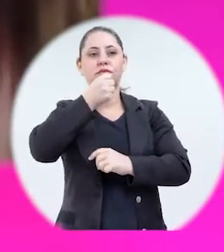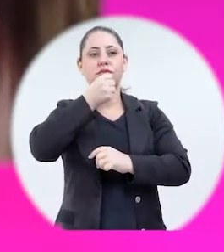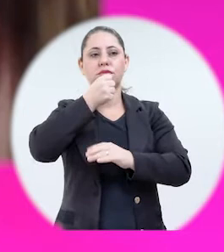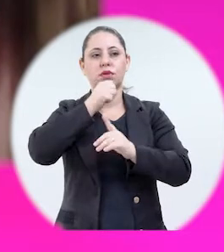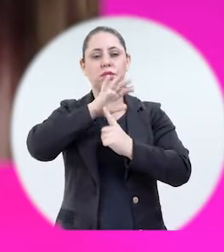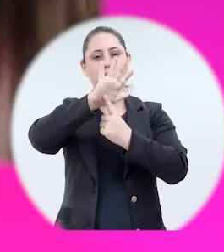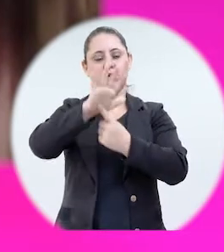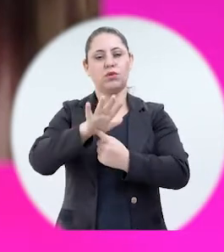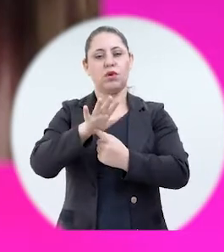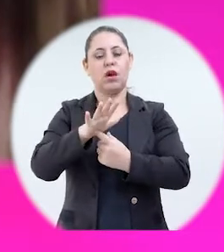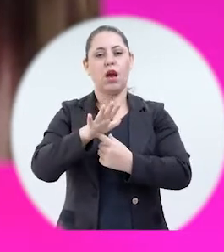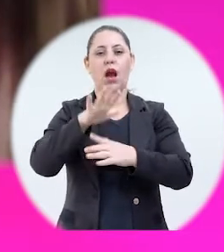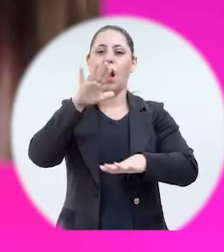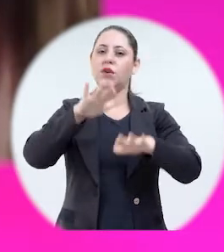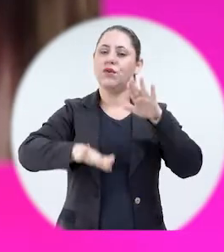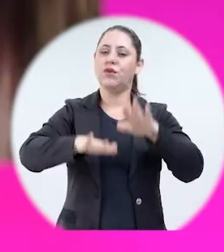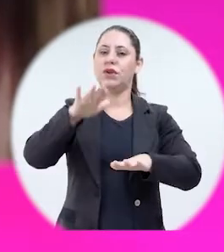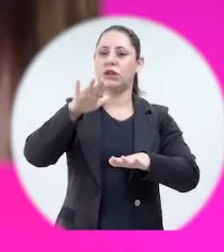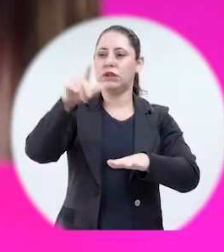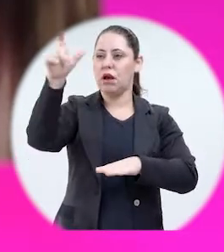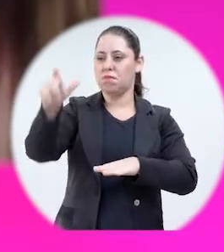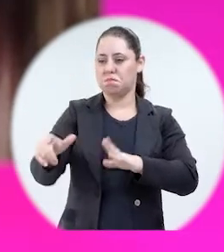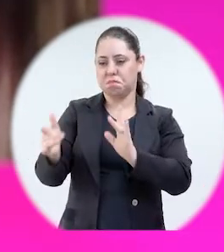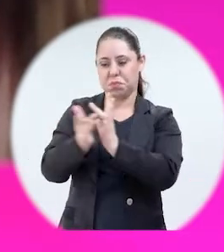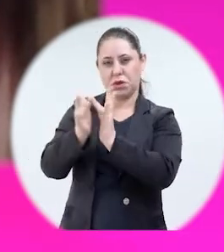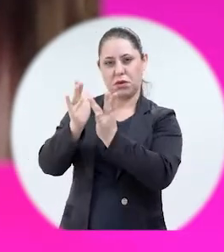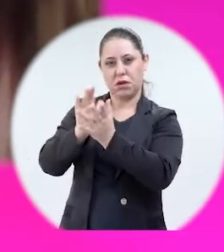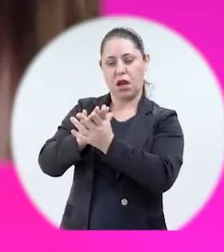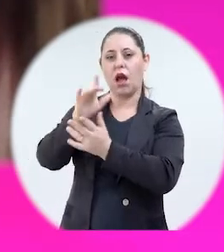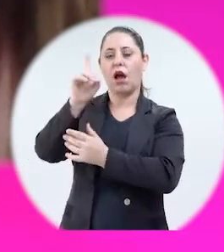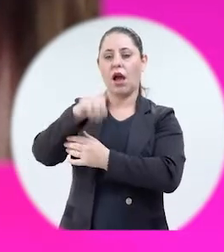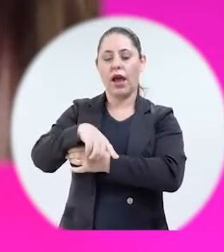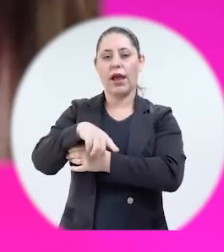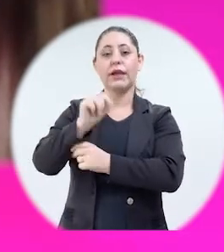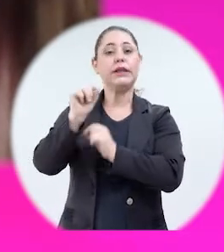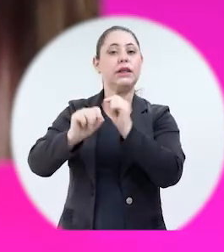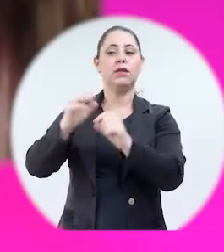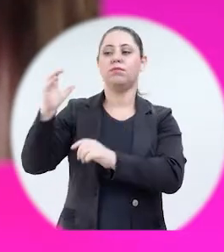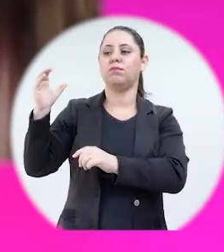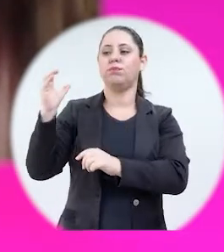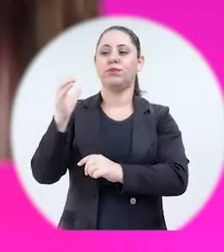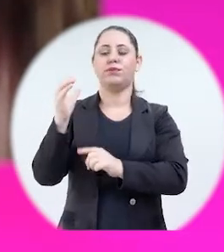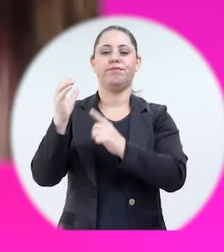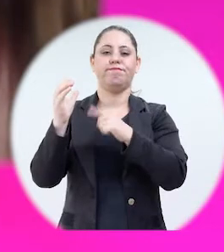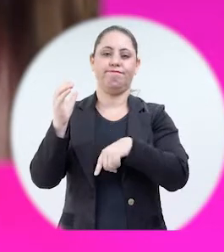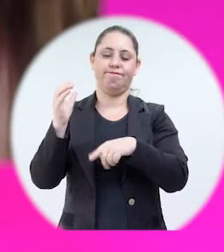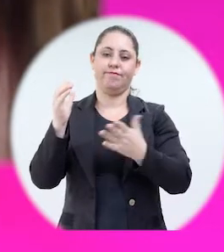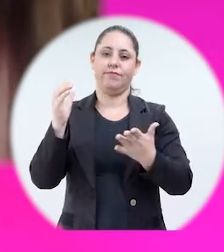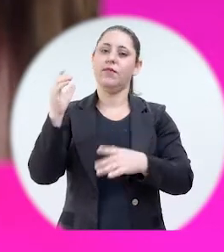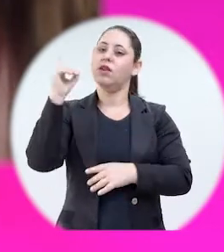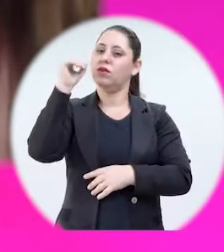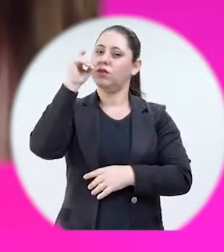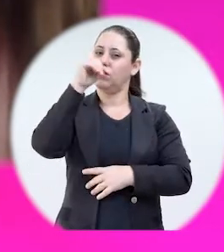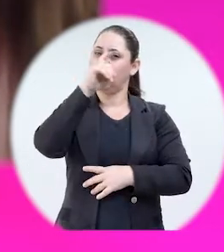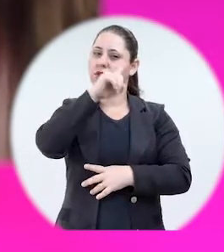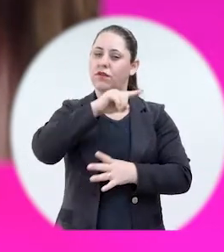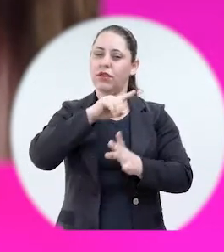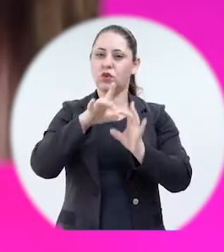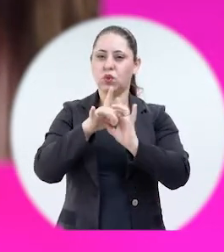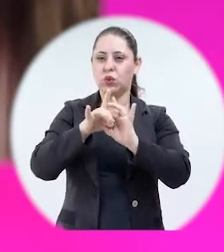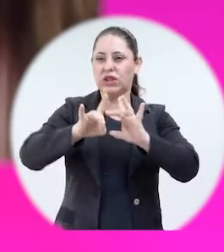exibiu, muitas vezes o parceiro ele é o principal agressor. E é difícil, de